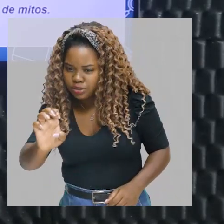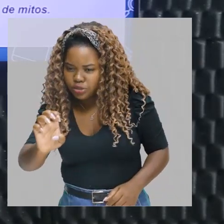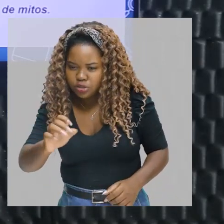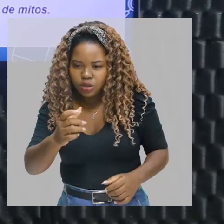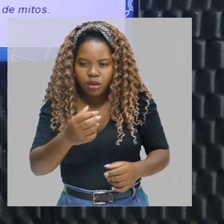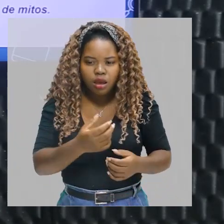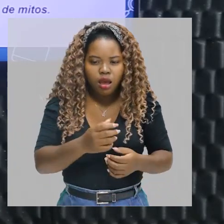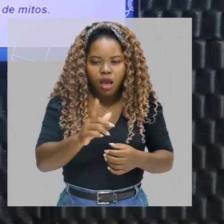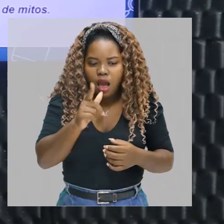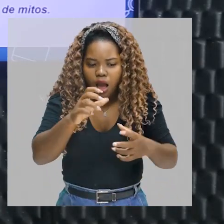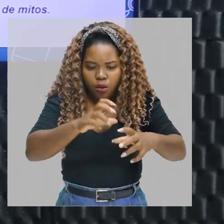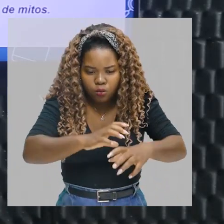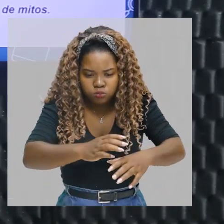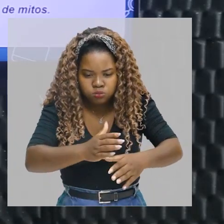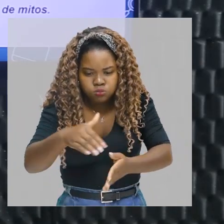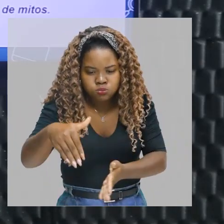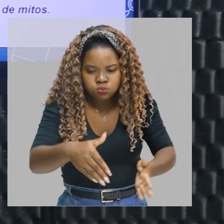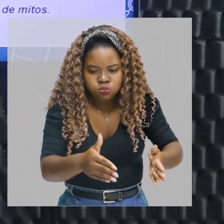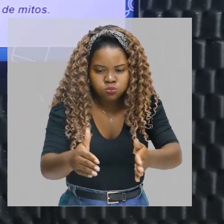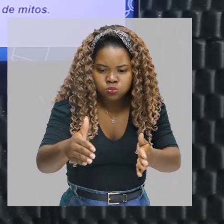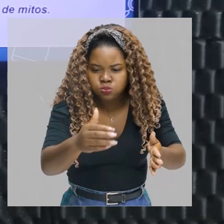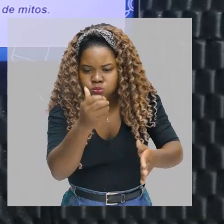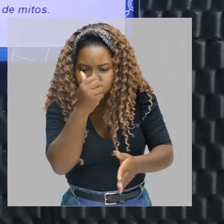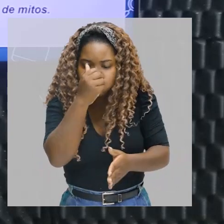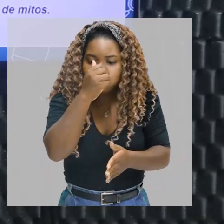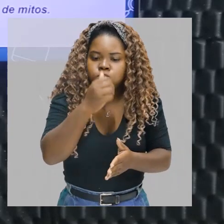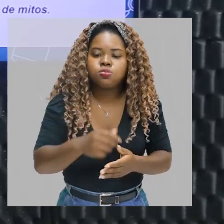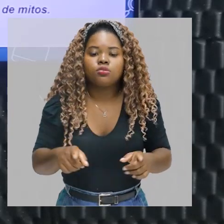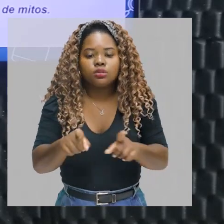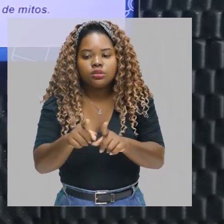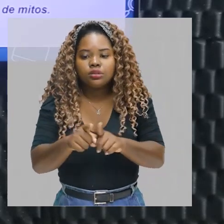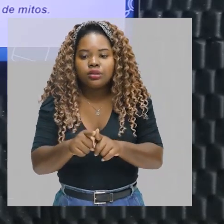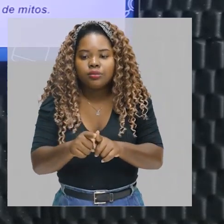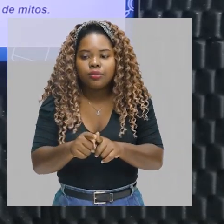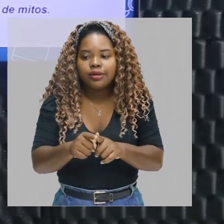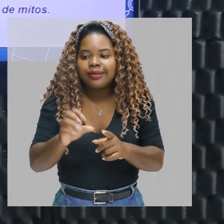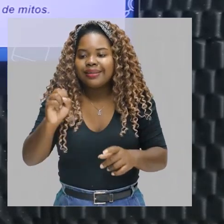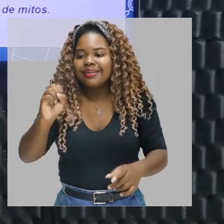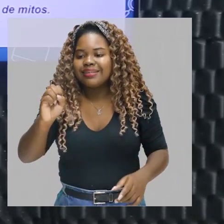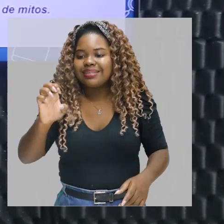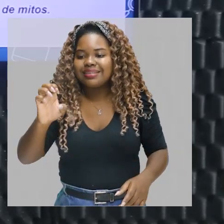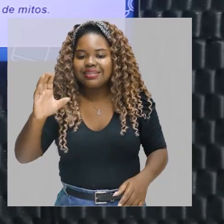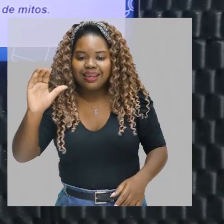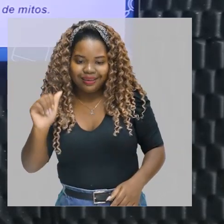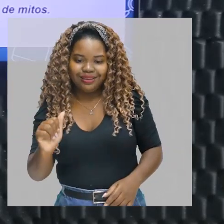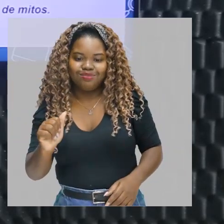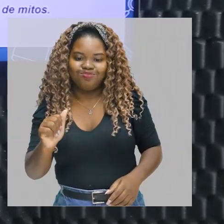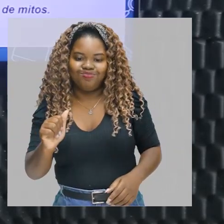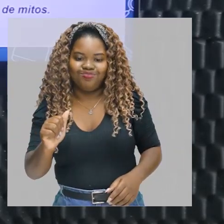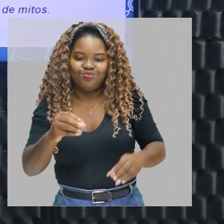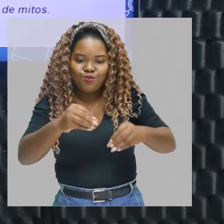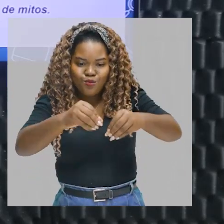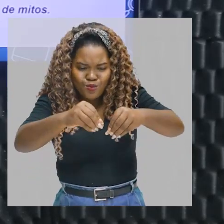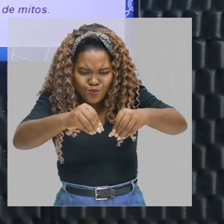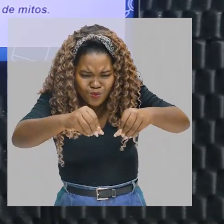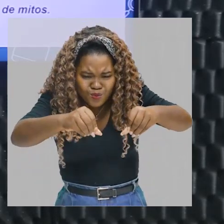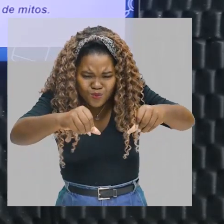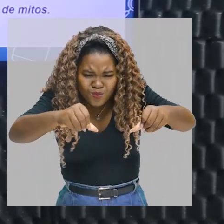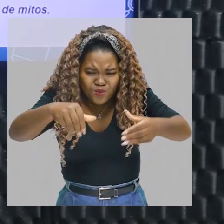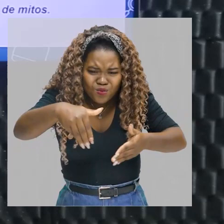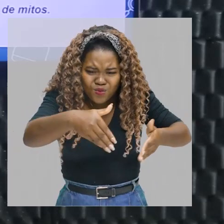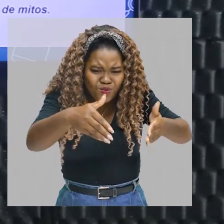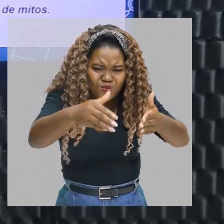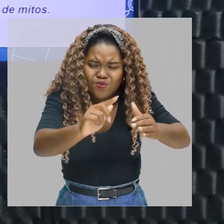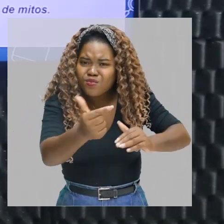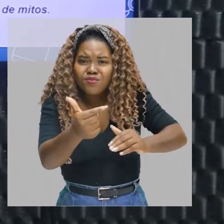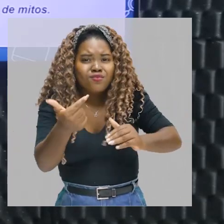forte, aquela sociedade que estava ali. Ok? Então eles começavam a perceber que essas enchentes e que essas